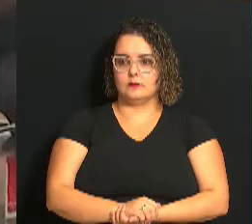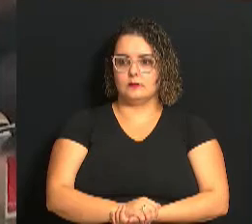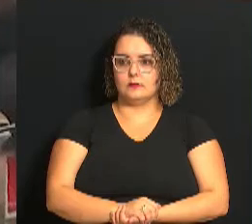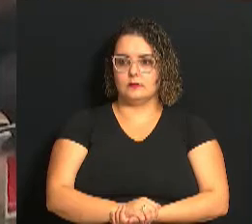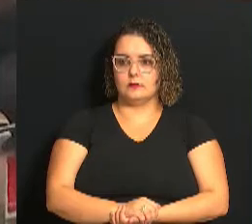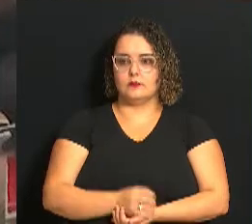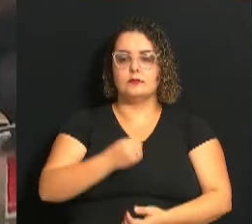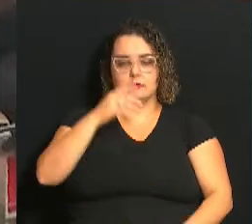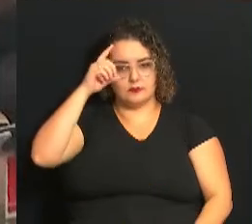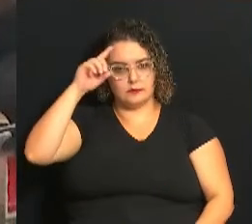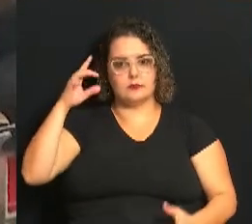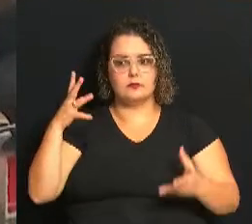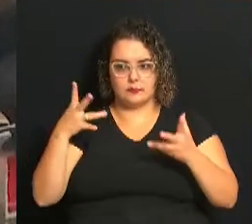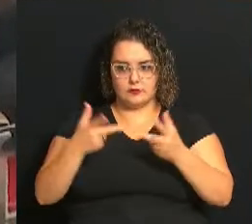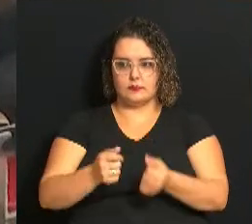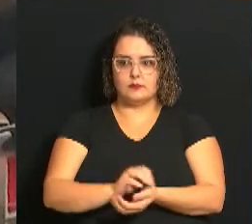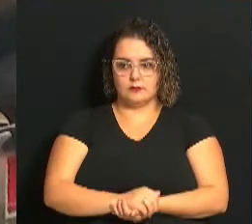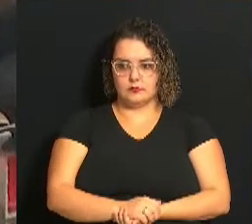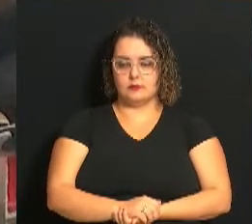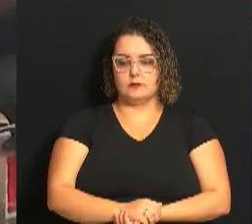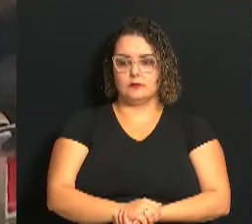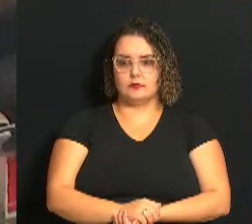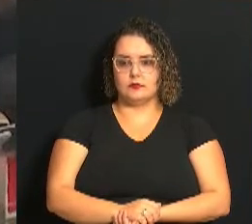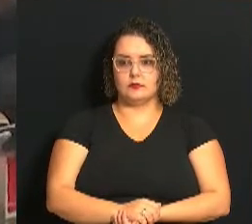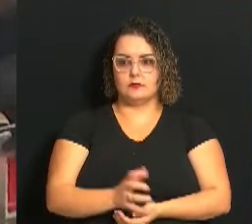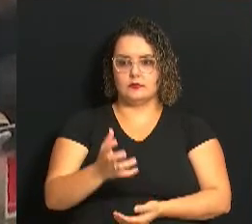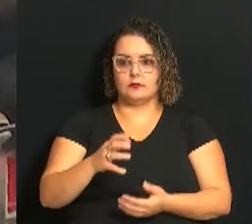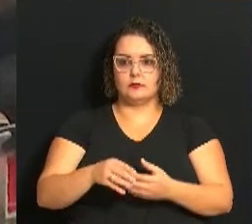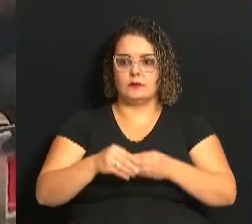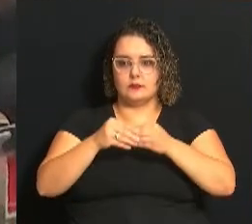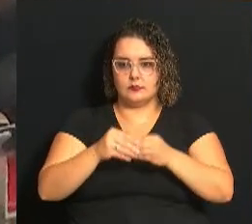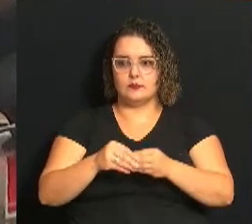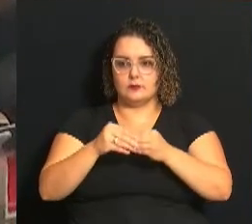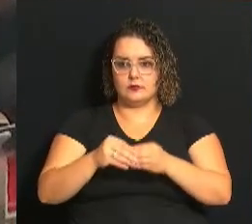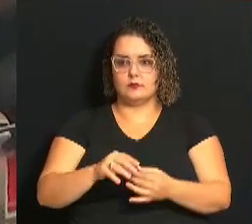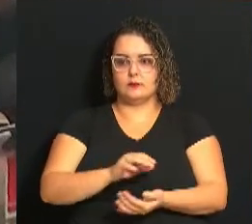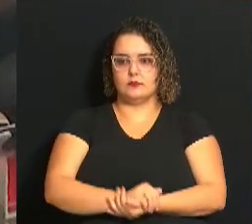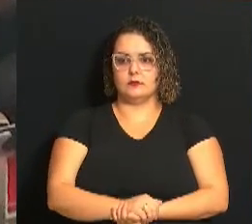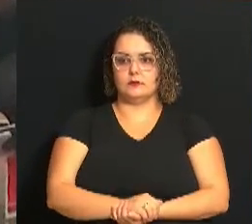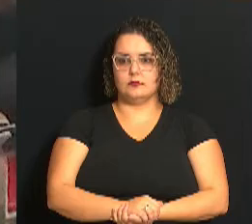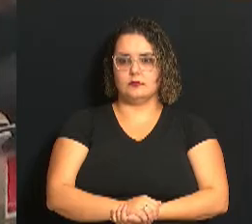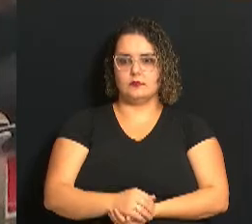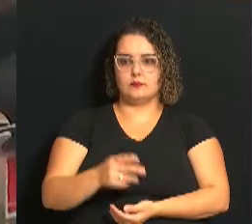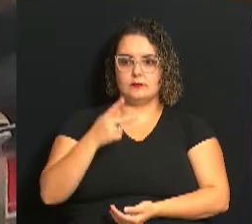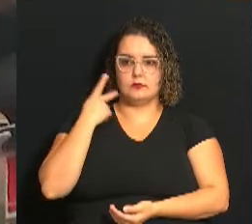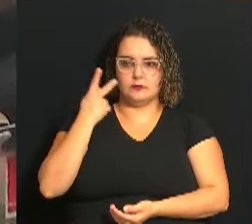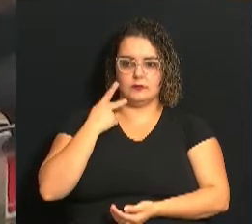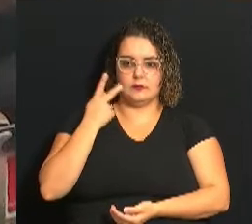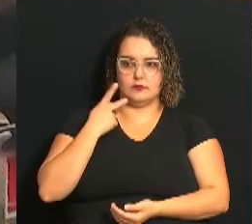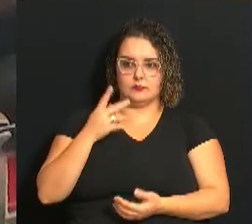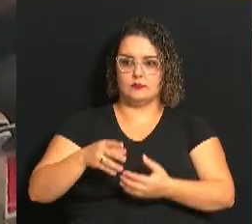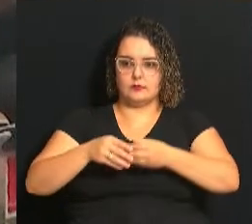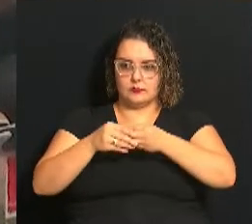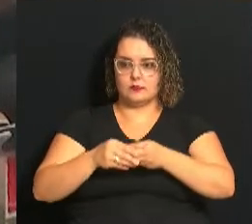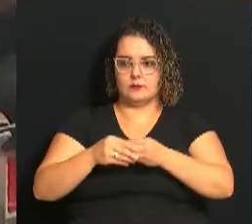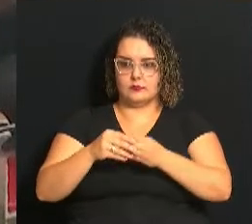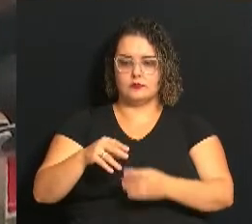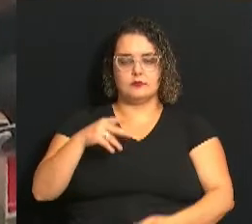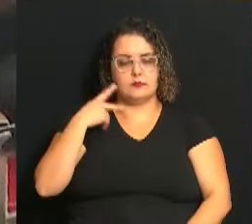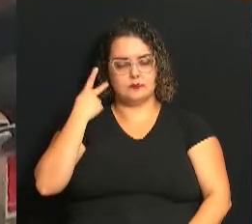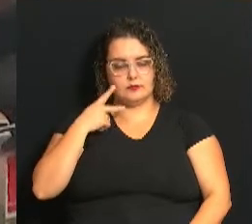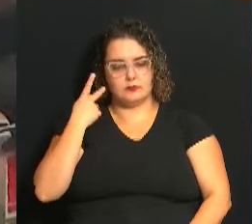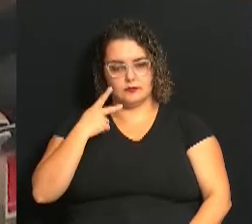Bom dia a todos. Quero cumprimentar aos vereadores, em nome do vereador Igor, os